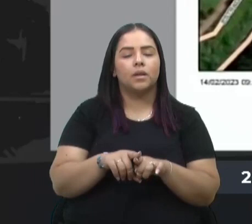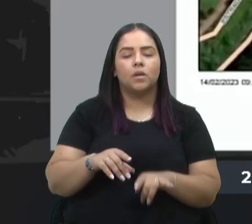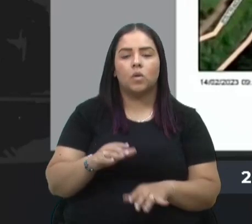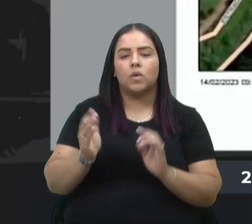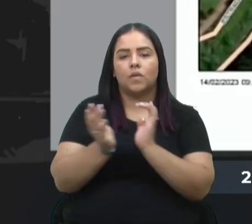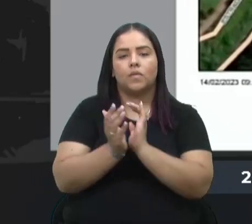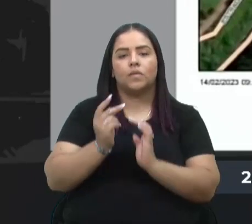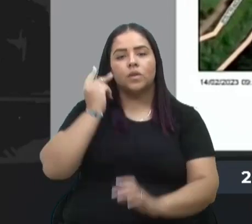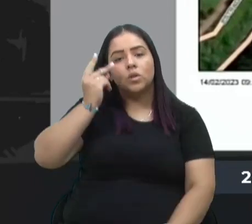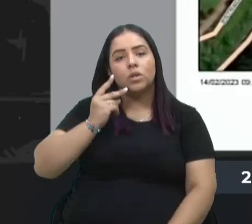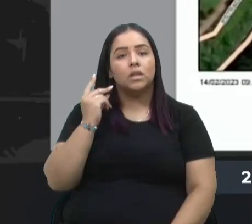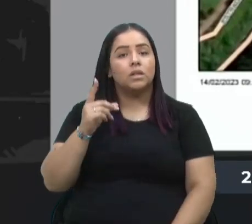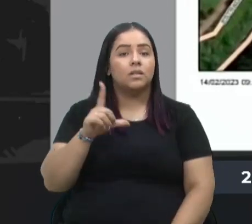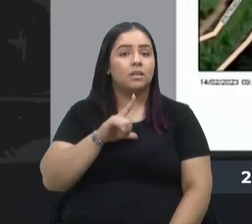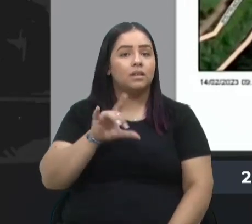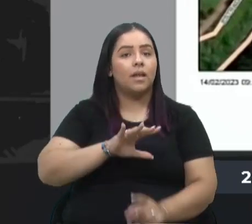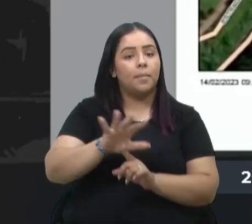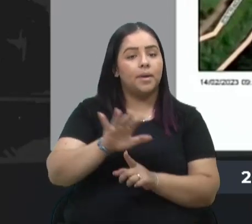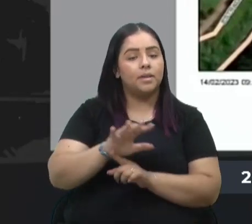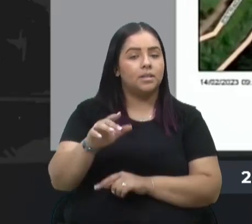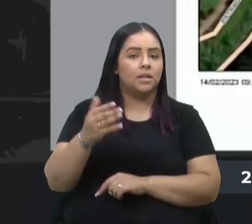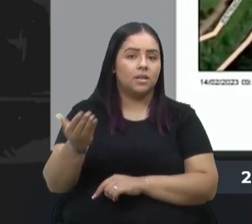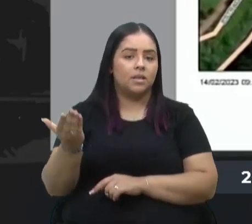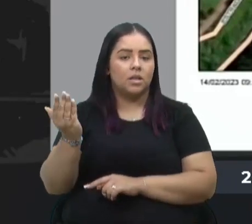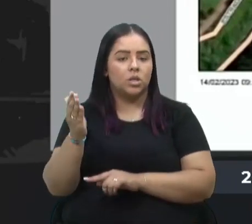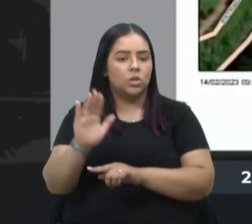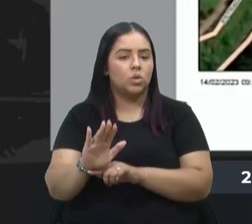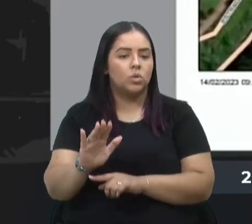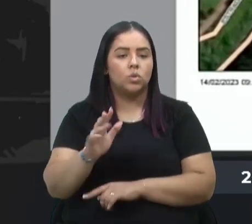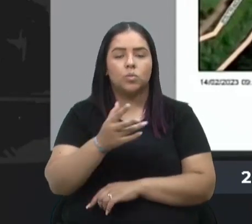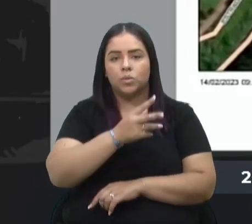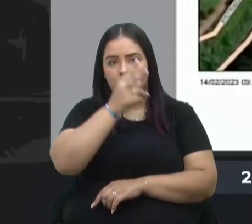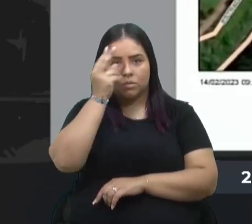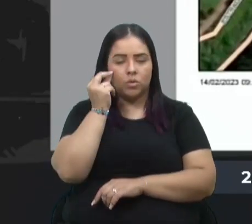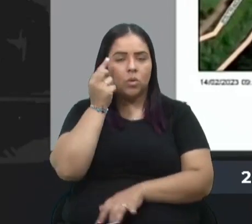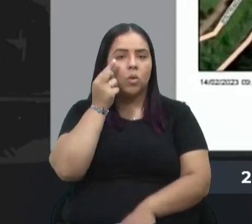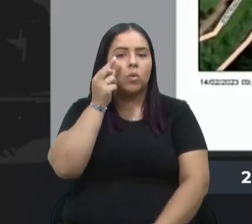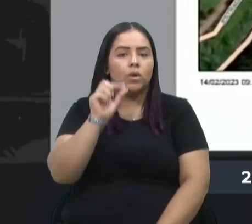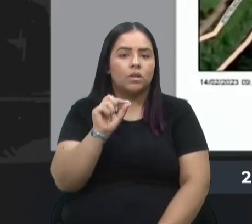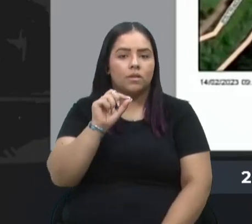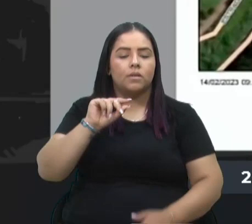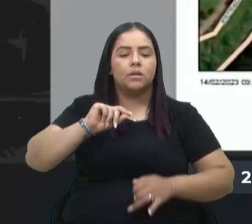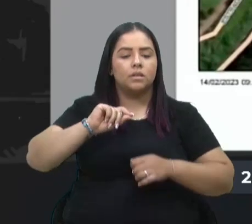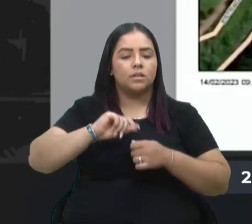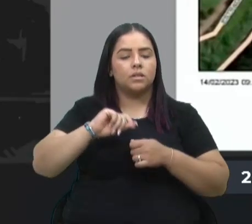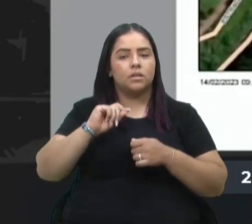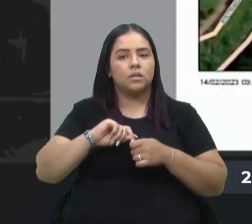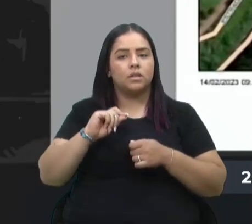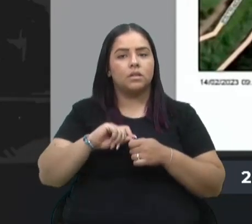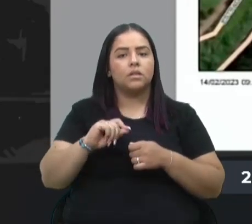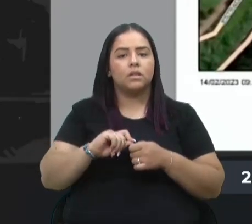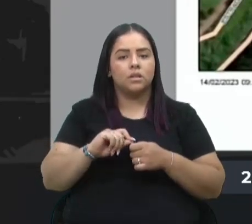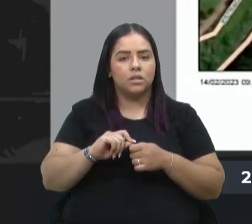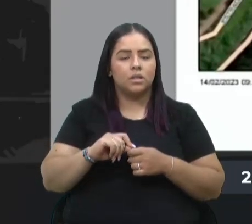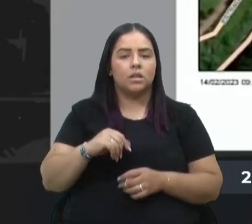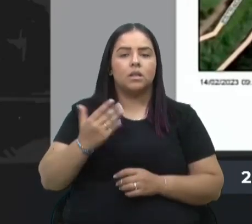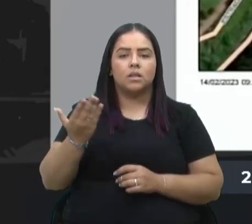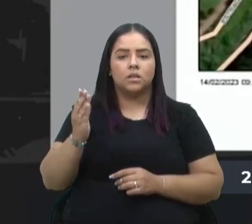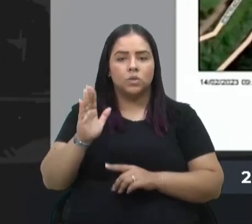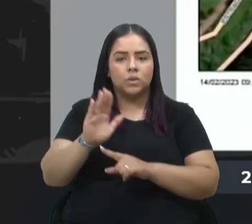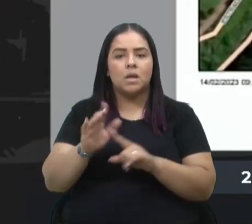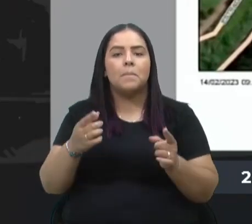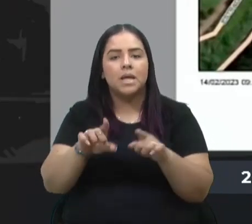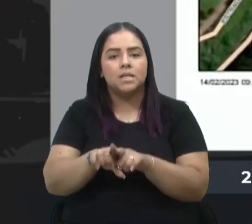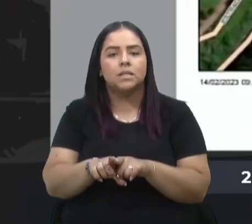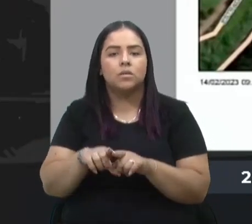demanda desse tipo, ajuda o município a poder fazer ajudar essas